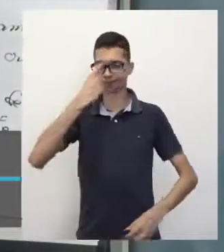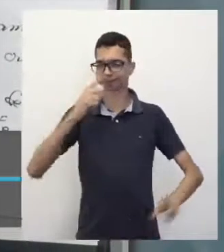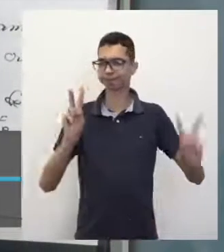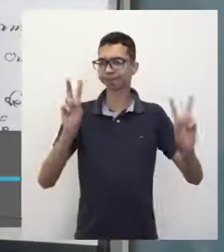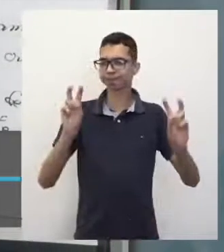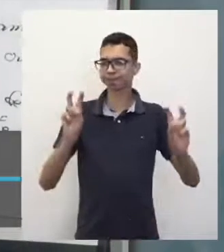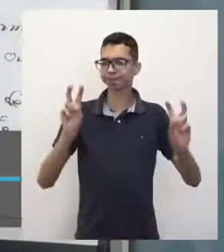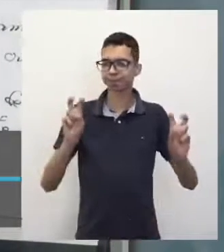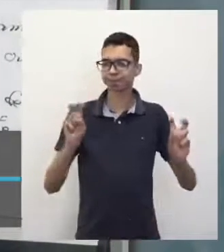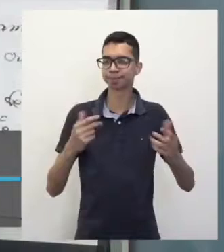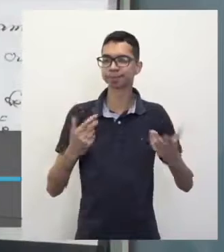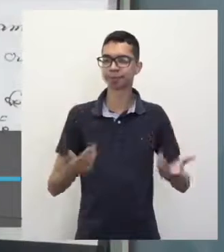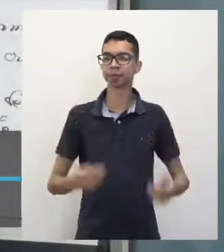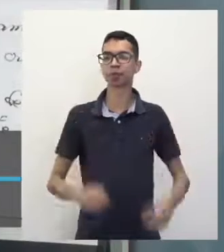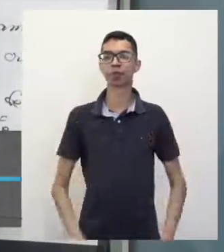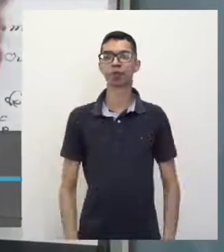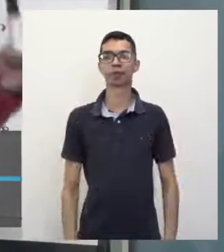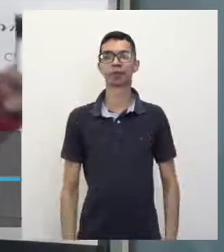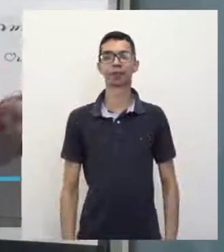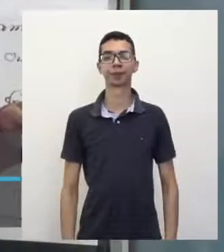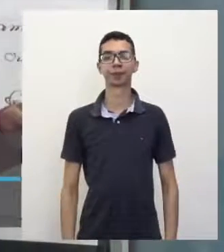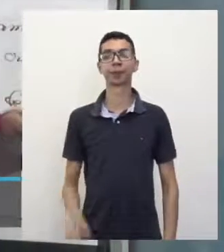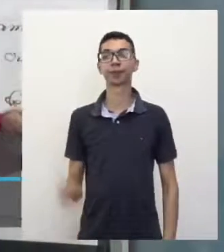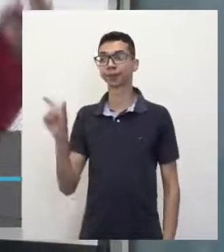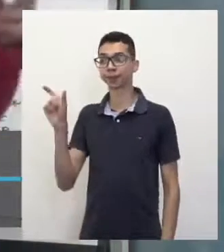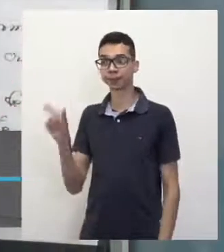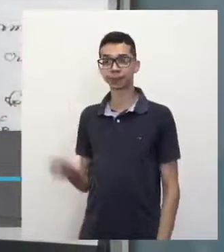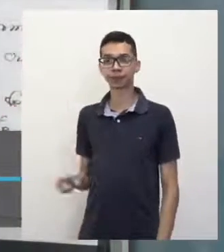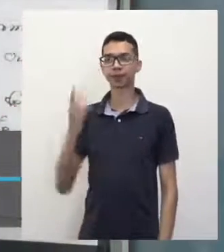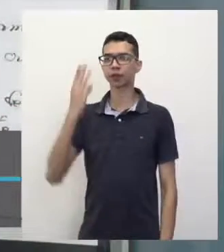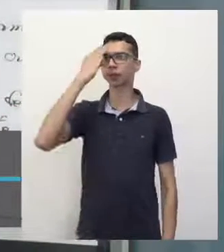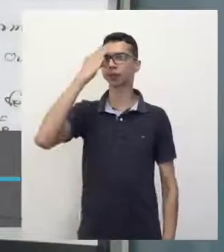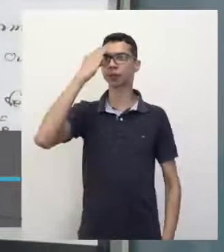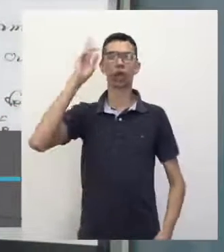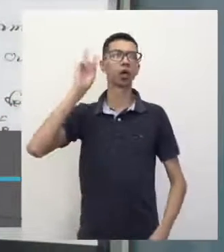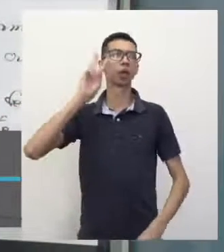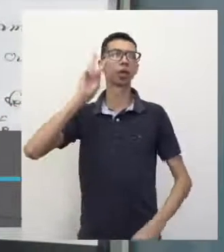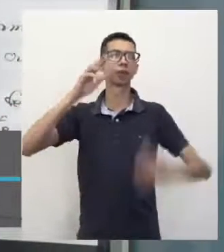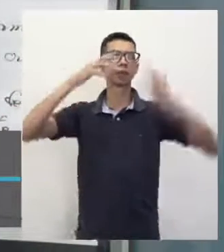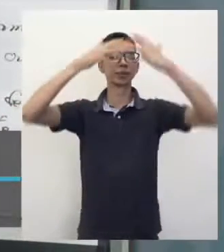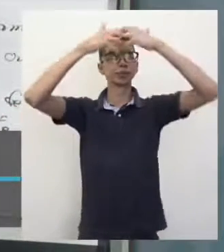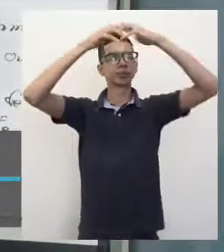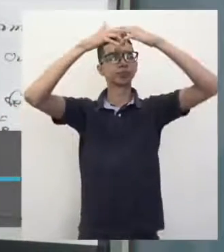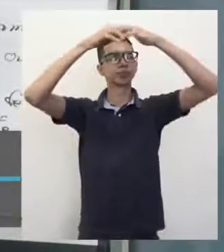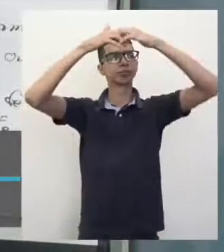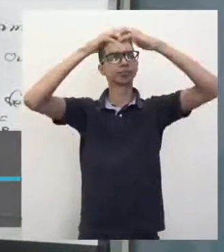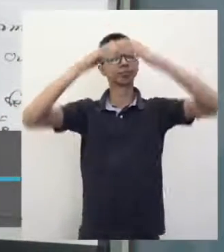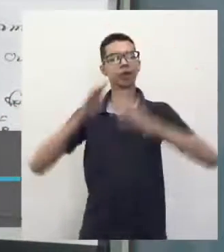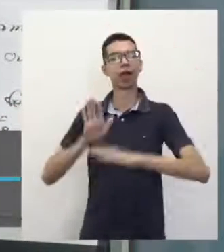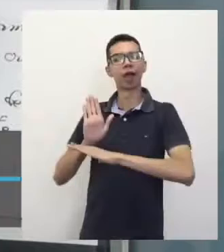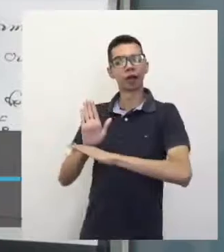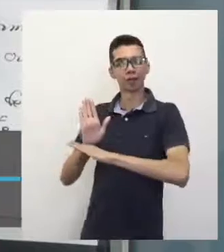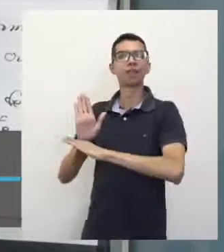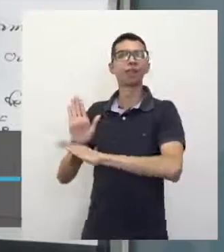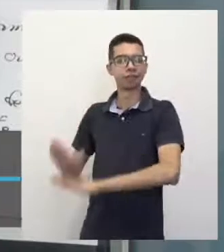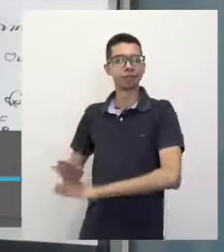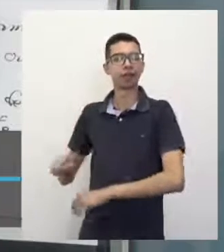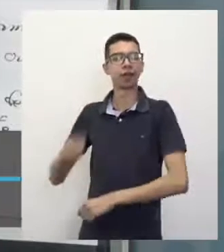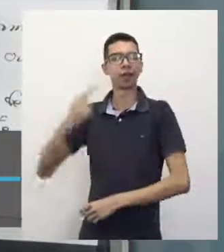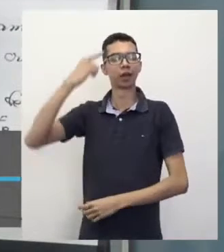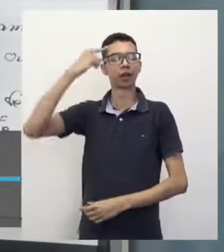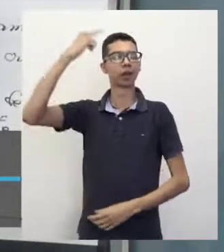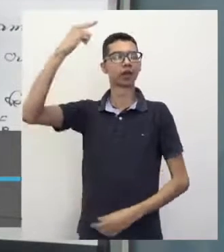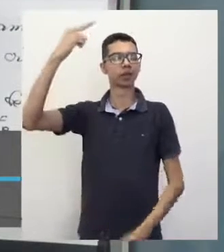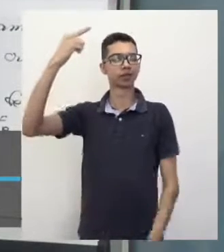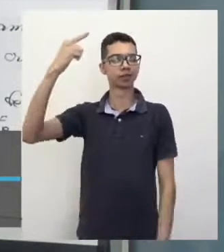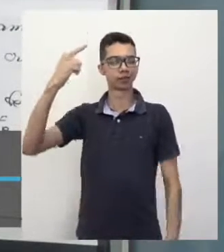pré-determinou, né? Ele vai, então, recorrer a esse banco de dados da memória para auxiliar, então, na confecção daquela nova